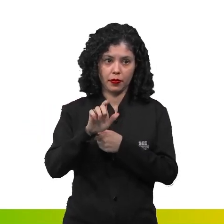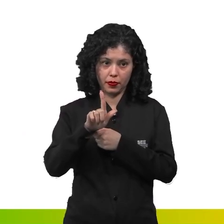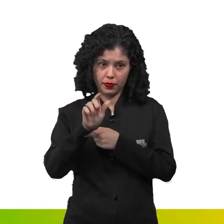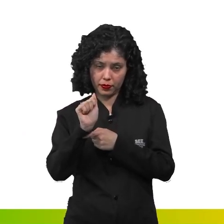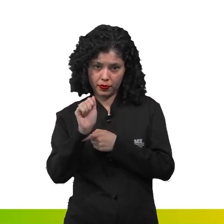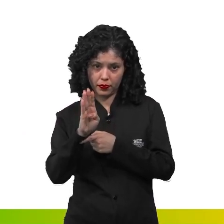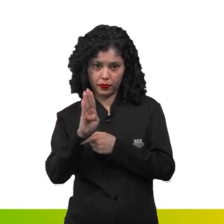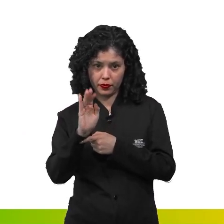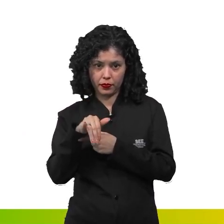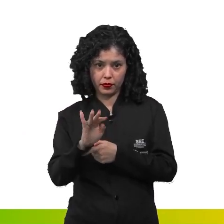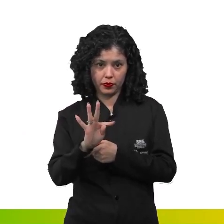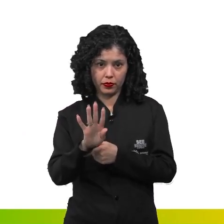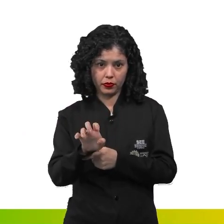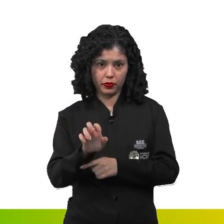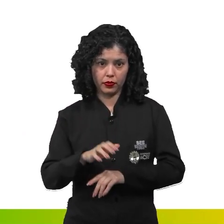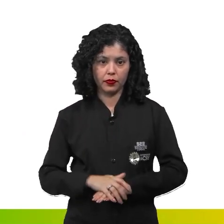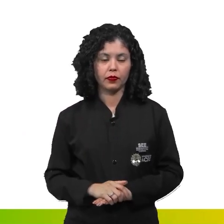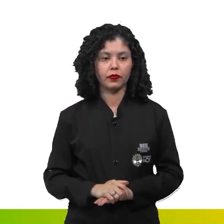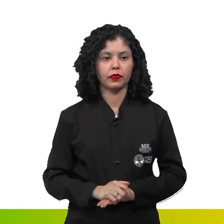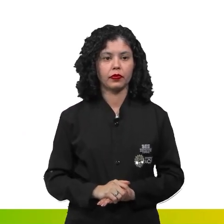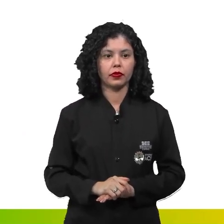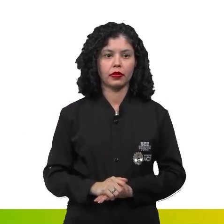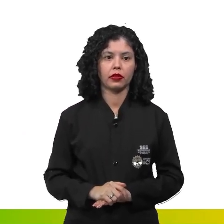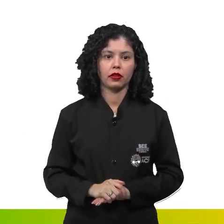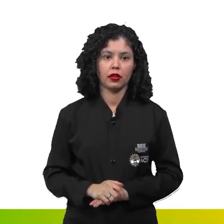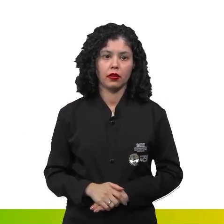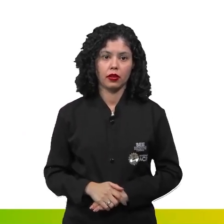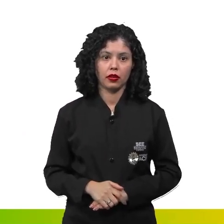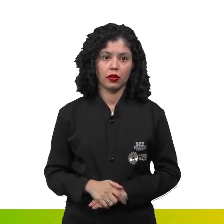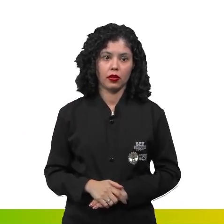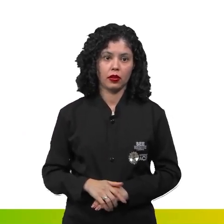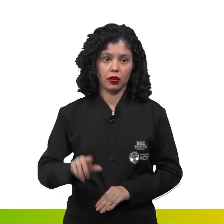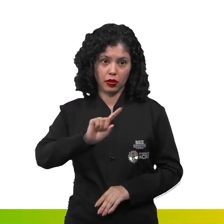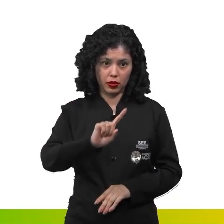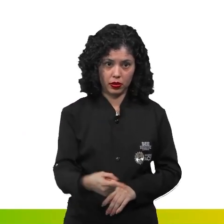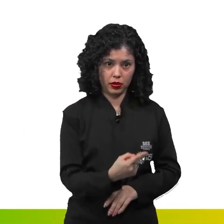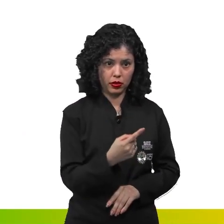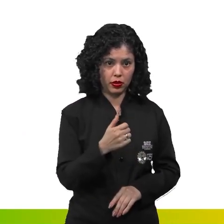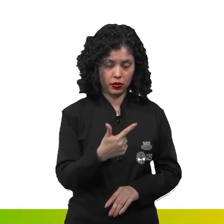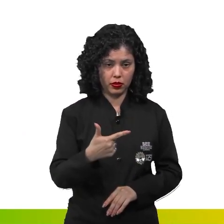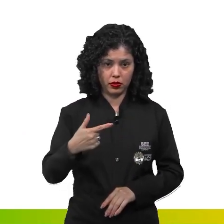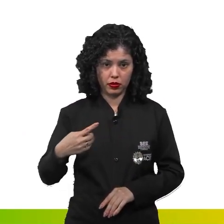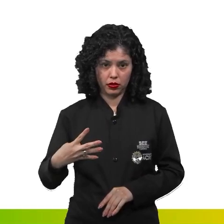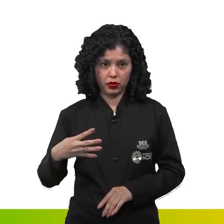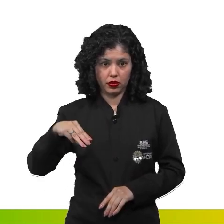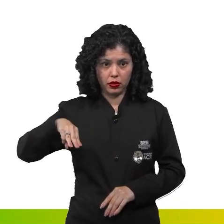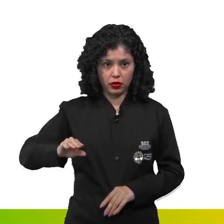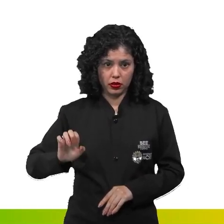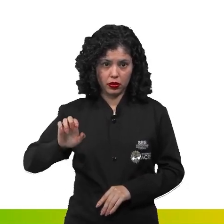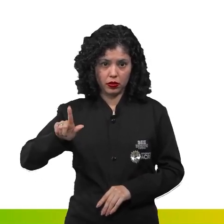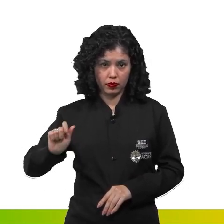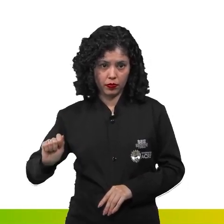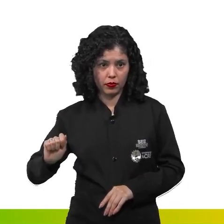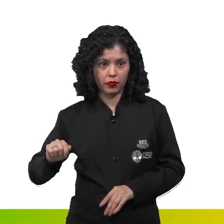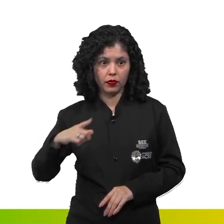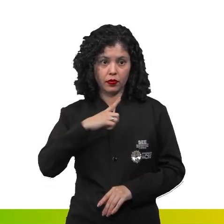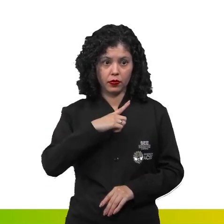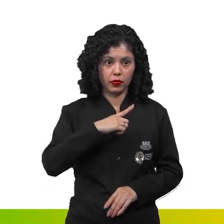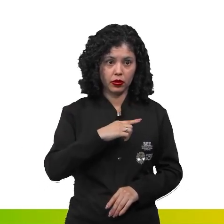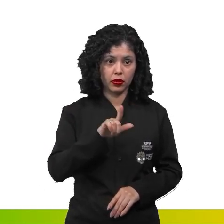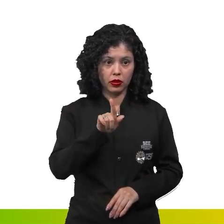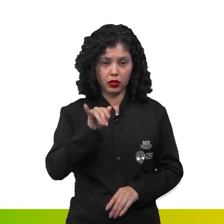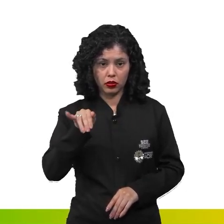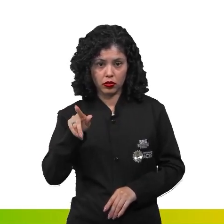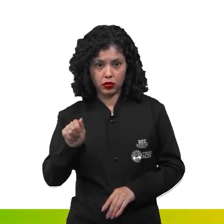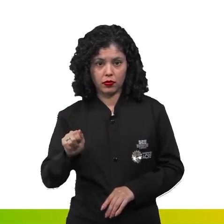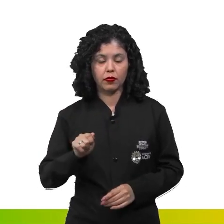1 megabyte. 1024 megabytes, eu vou ter